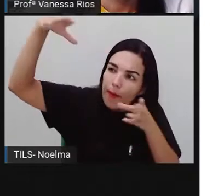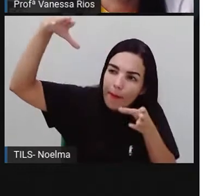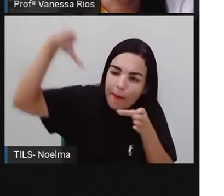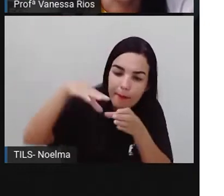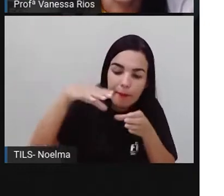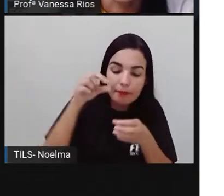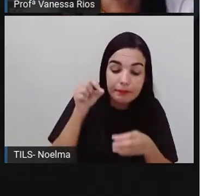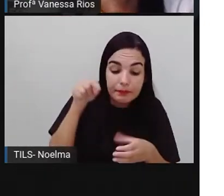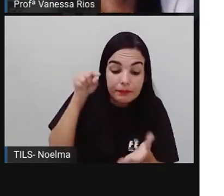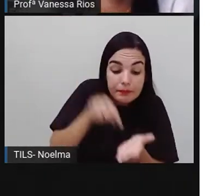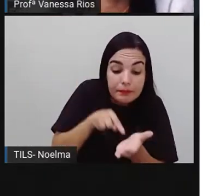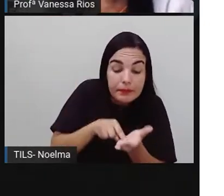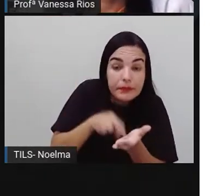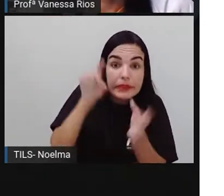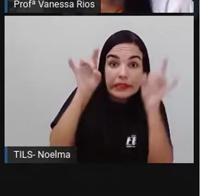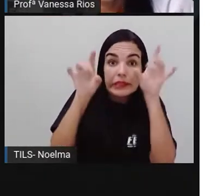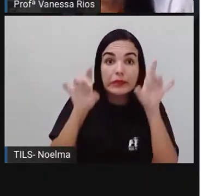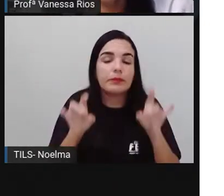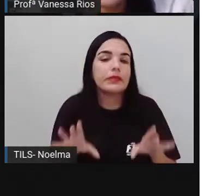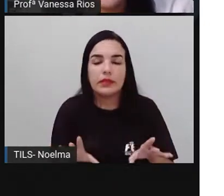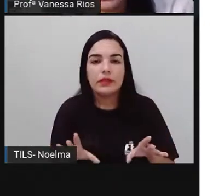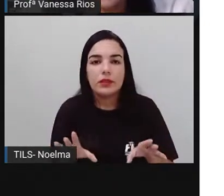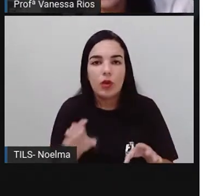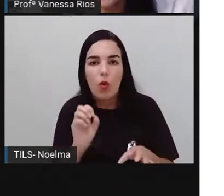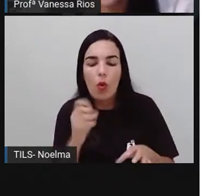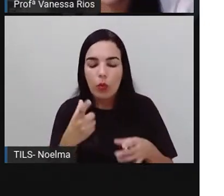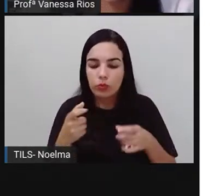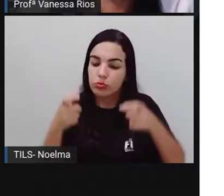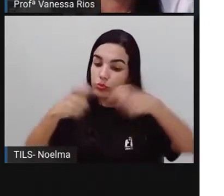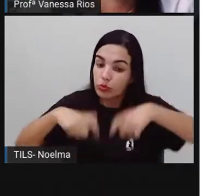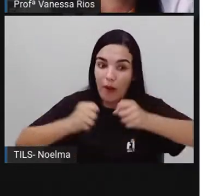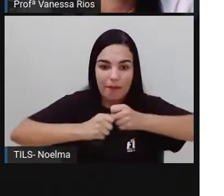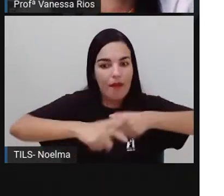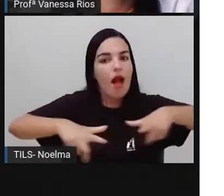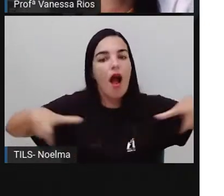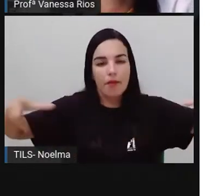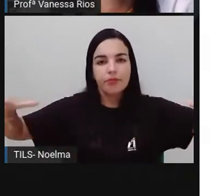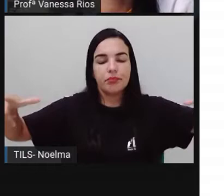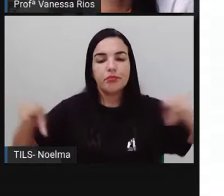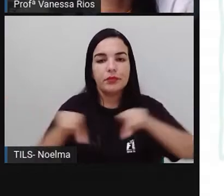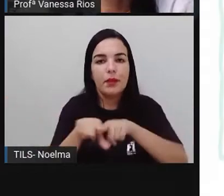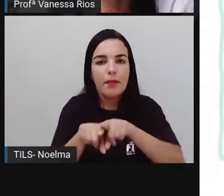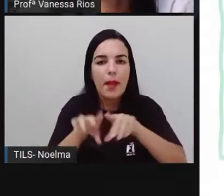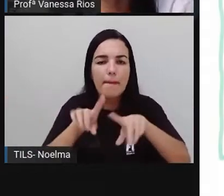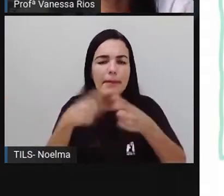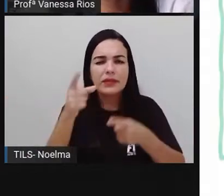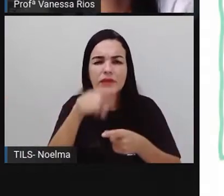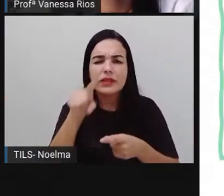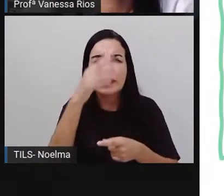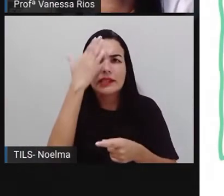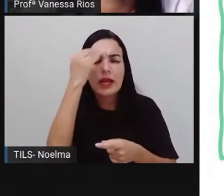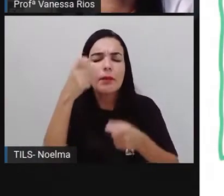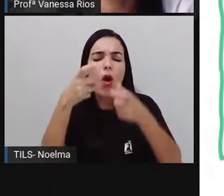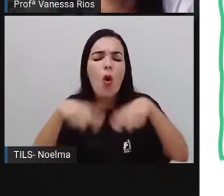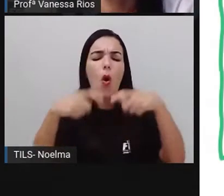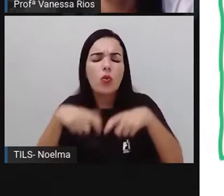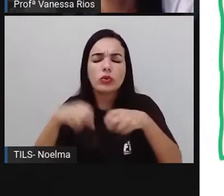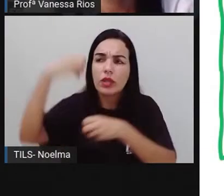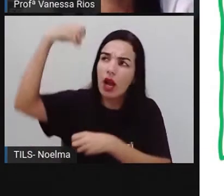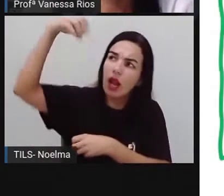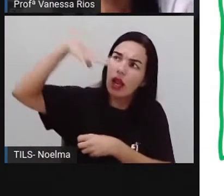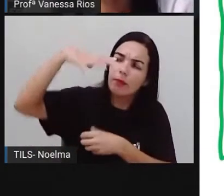pontos específicos ou lugares mais amplos. Mas você sabe aí de onde é que a lâmpada